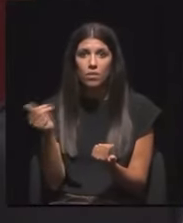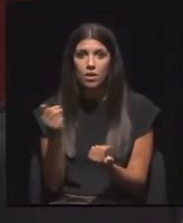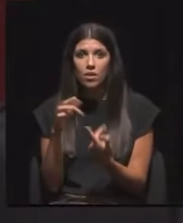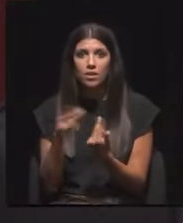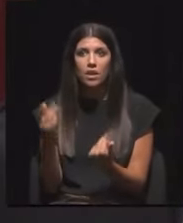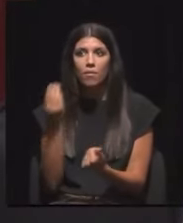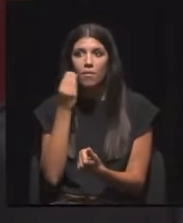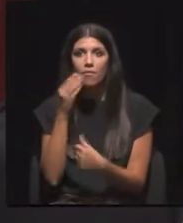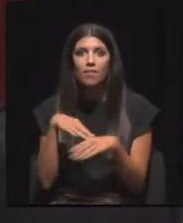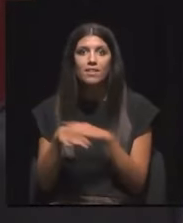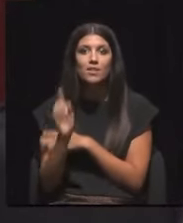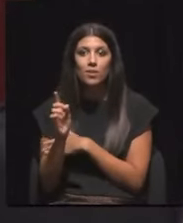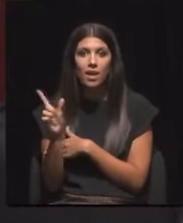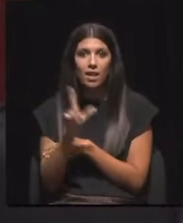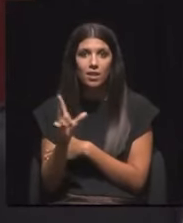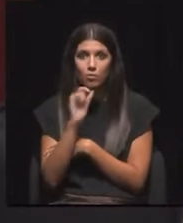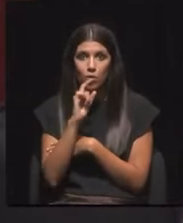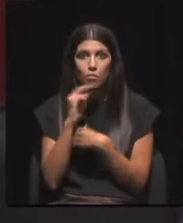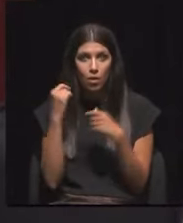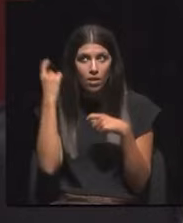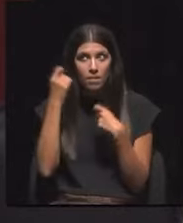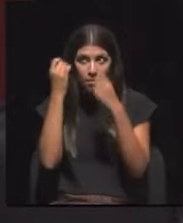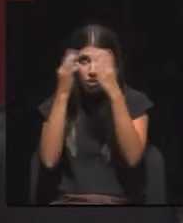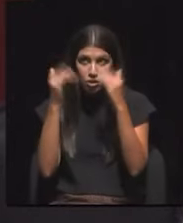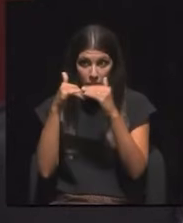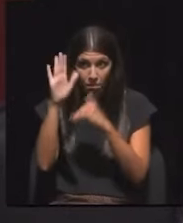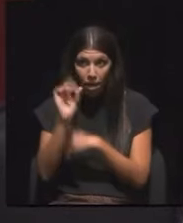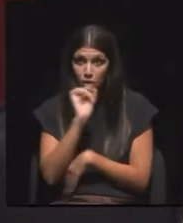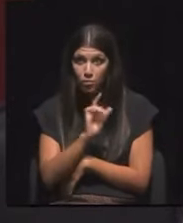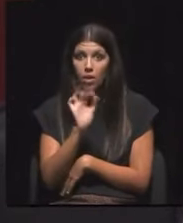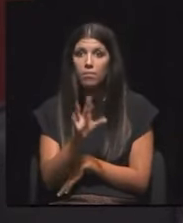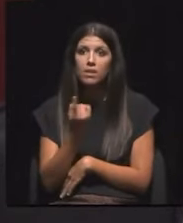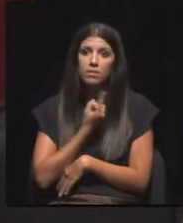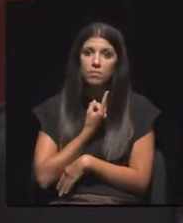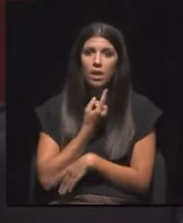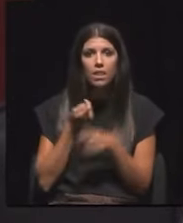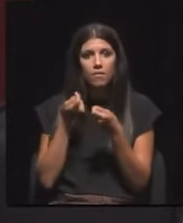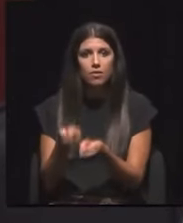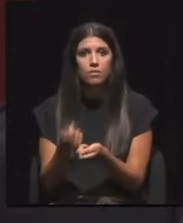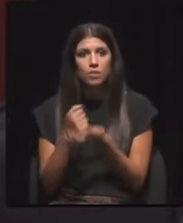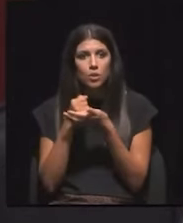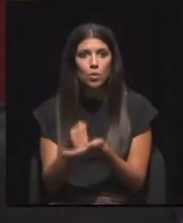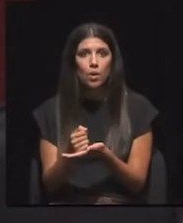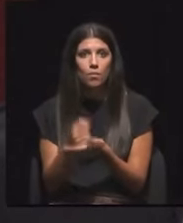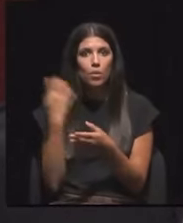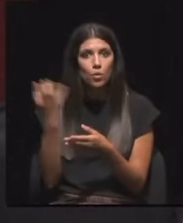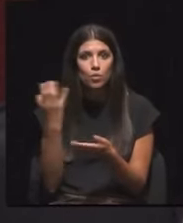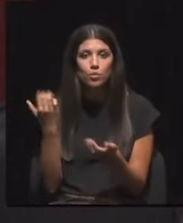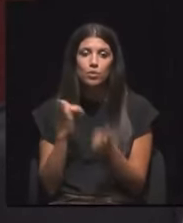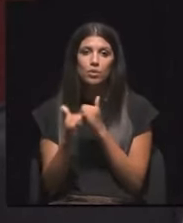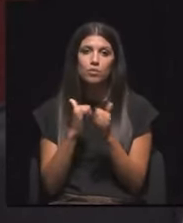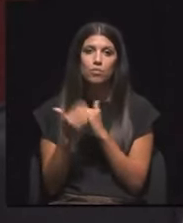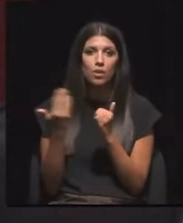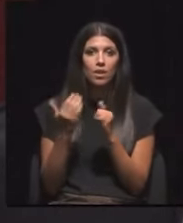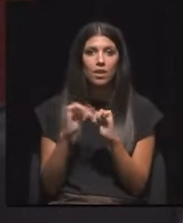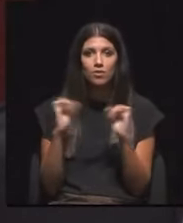que Lisboa pode ser muito mais do que imaginamos, sim, mas para isso é preciso colocar o investimento e o apoio na cultura, no desporto, nos